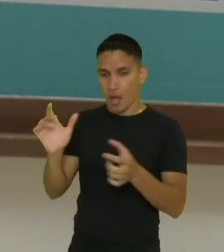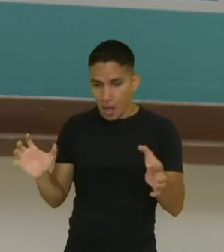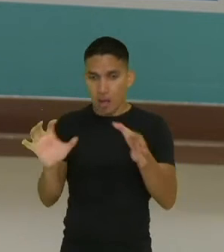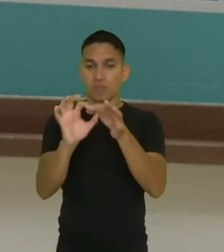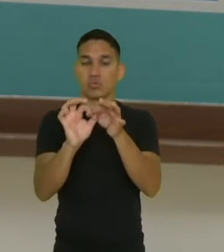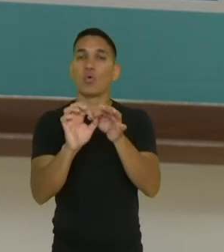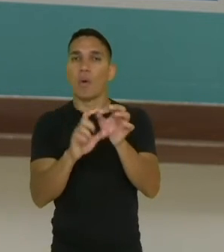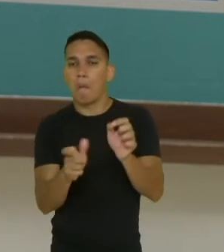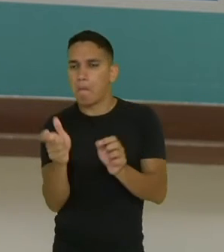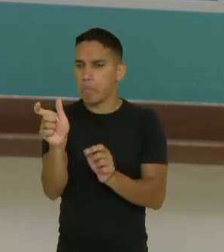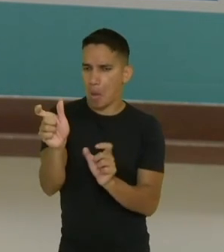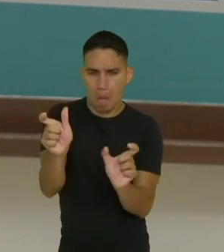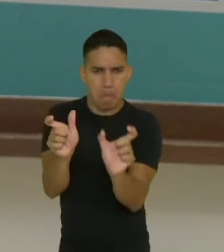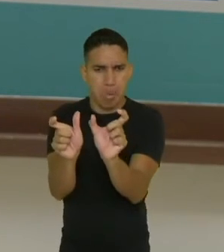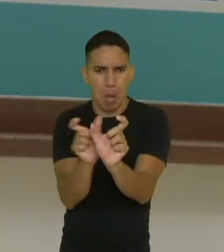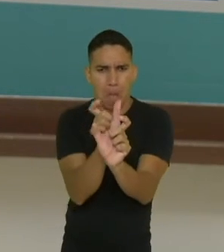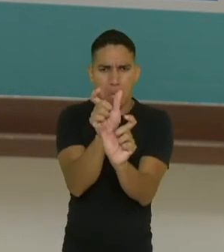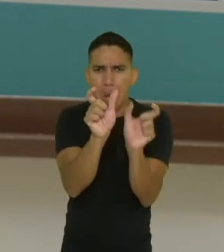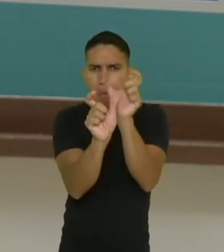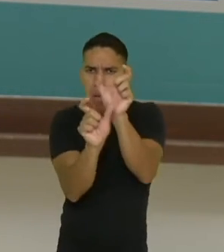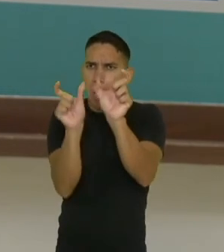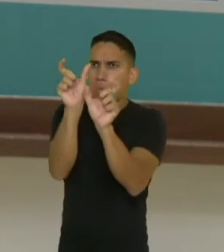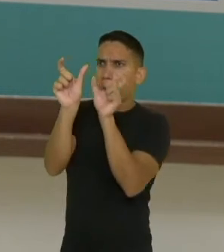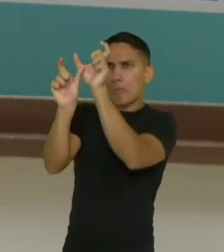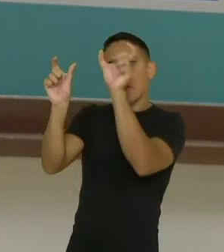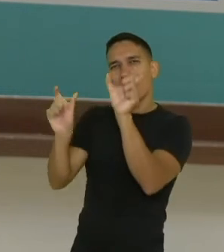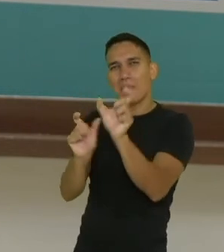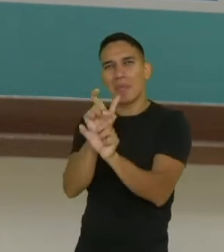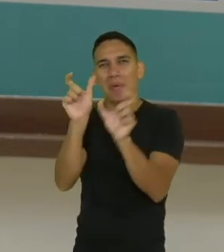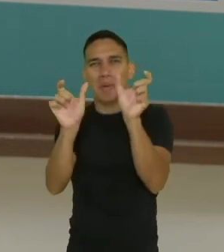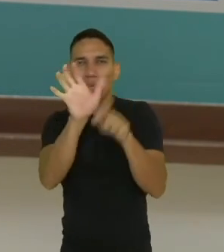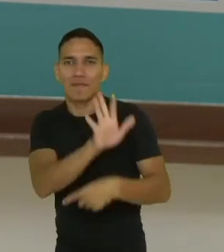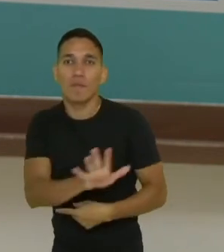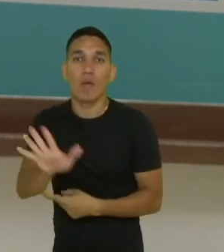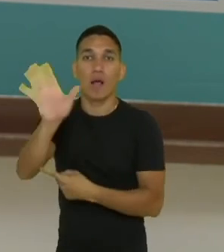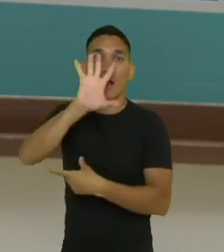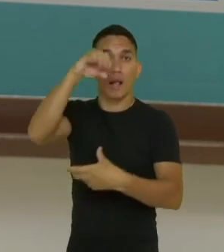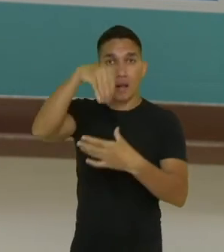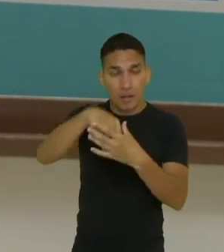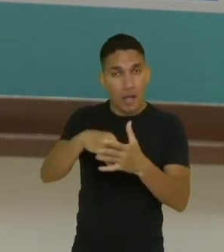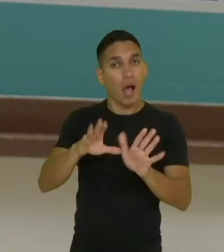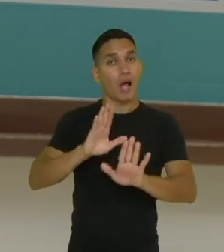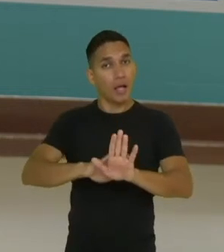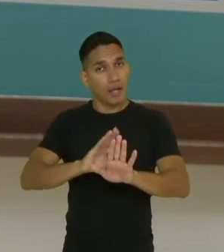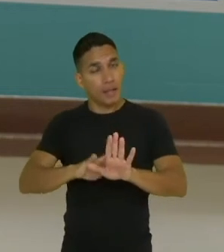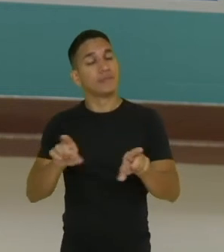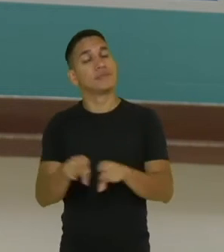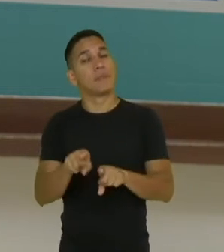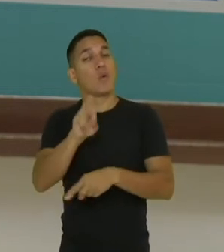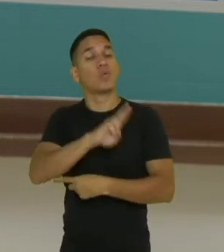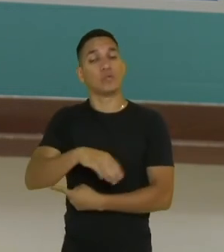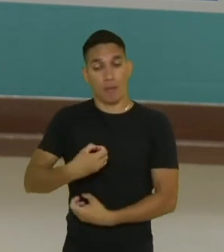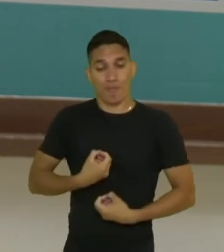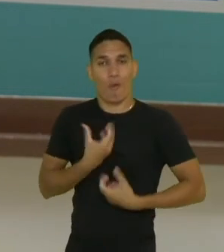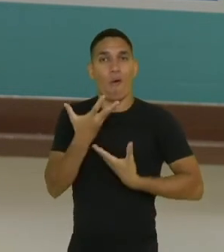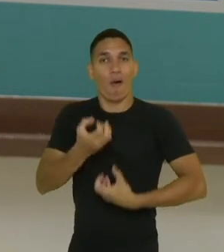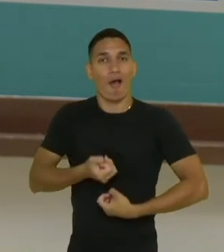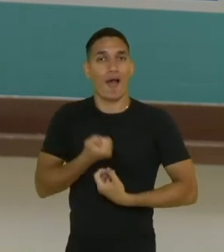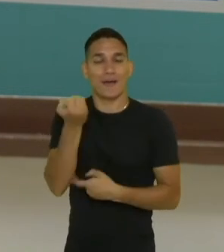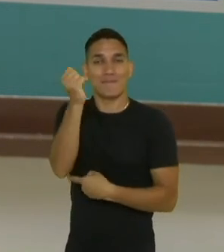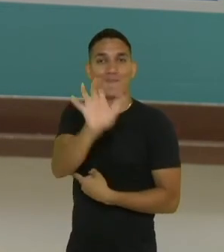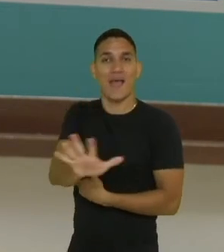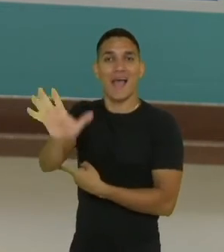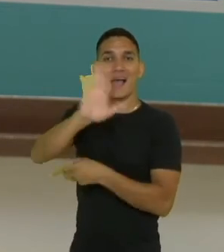das palavras e, geralmente, dentro dessa ideia, usando poesia para criar uma imagem que está